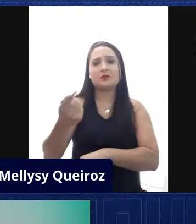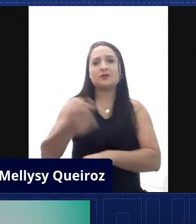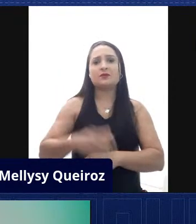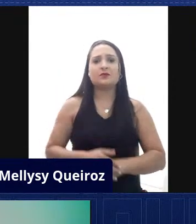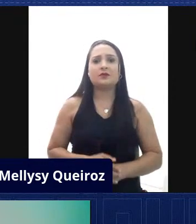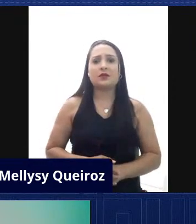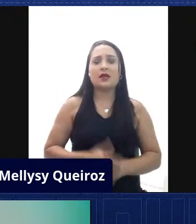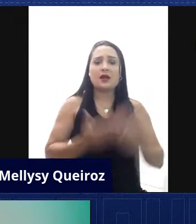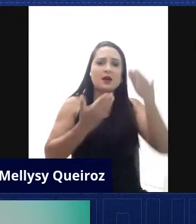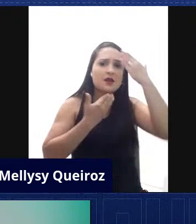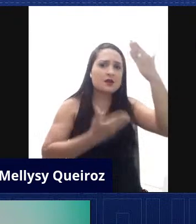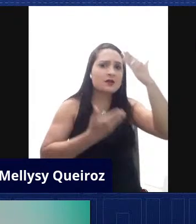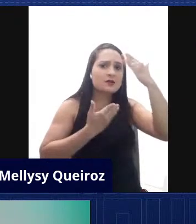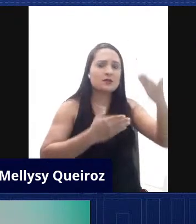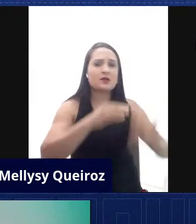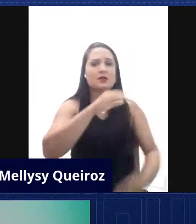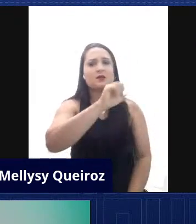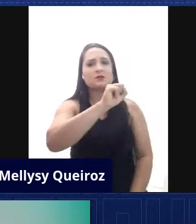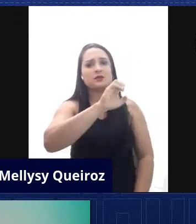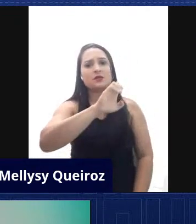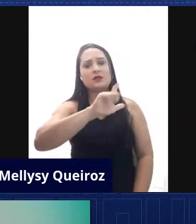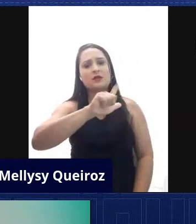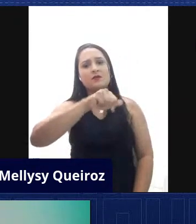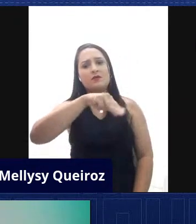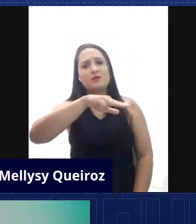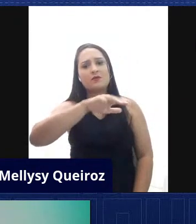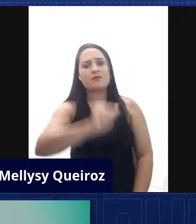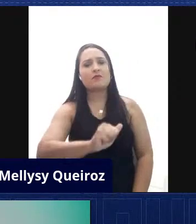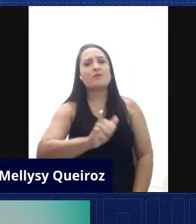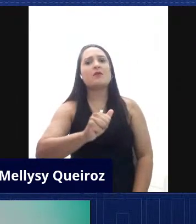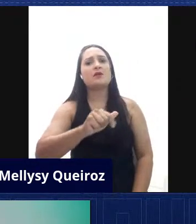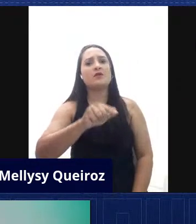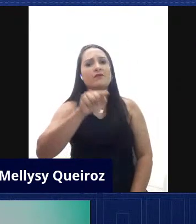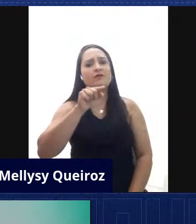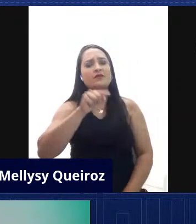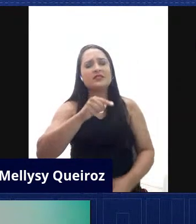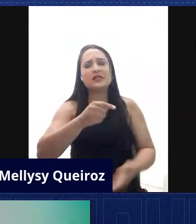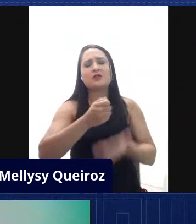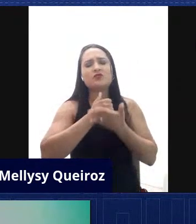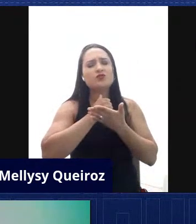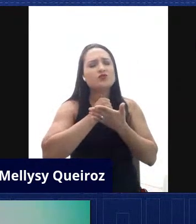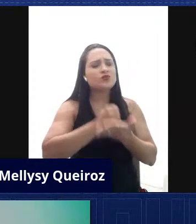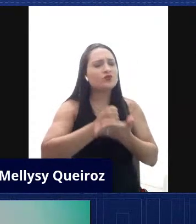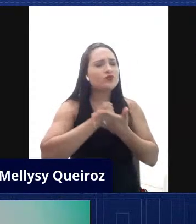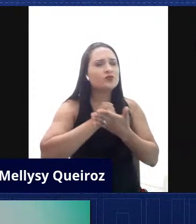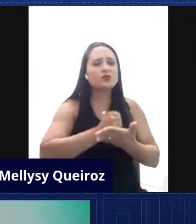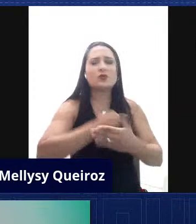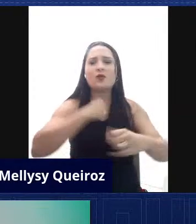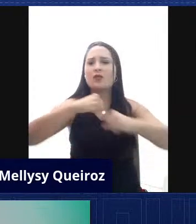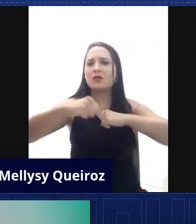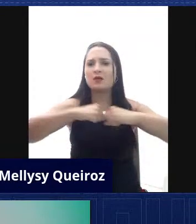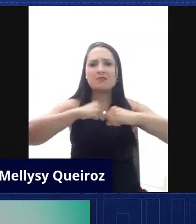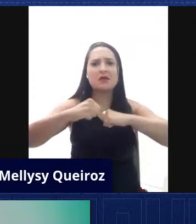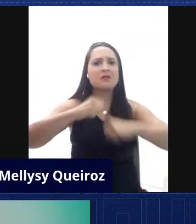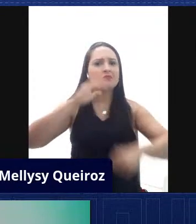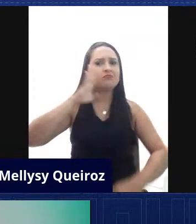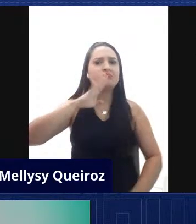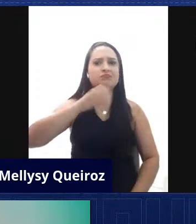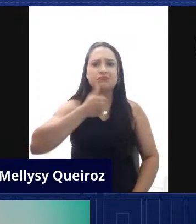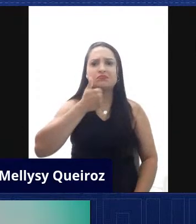foi muito bacana as tuas explicações, acho que contribuiu muito, enriqueceu bastante o debate, né? E que ela vai continuar